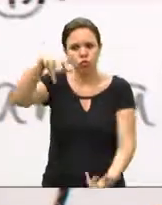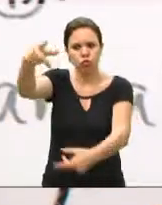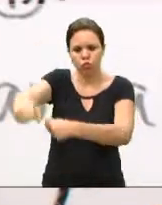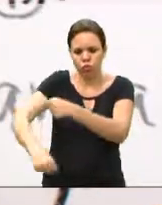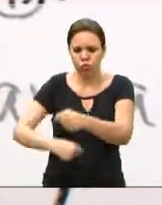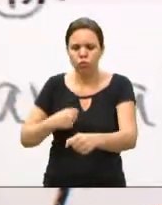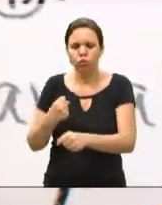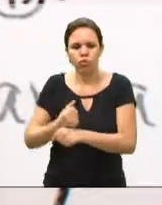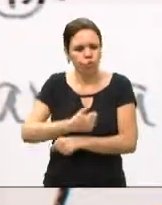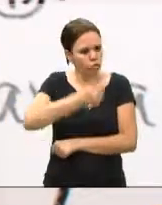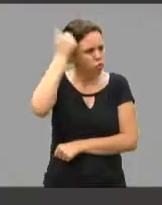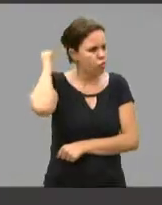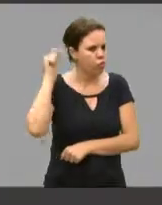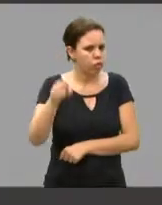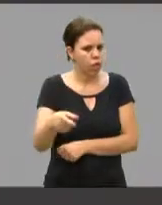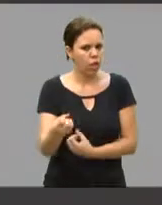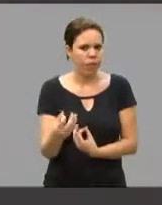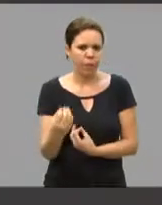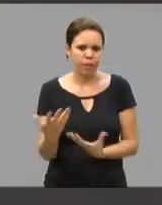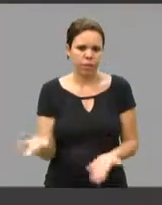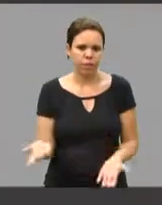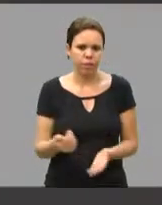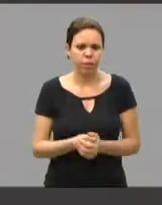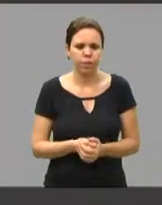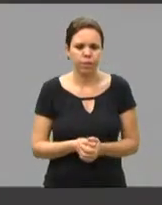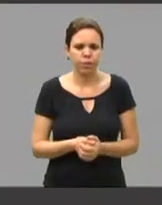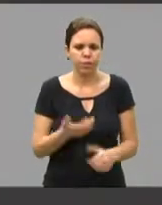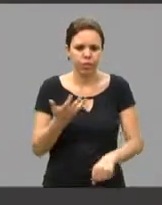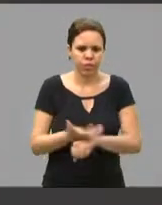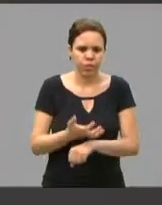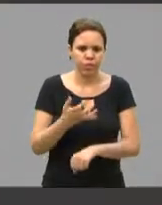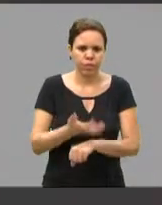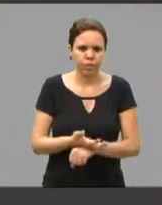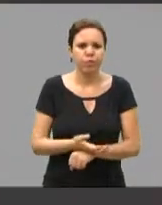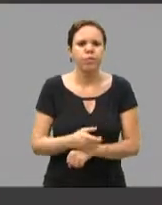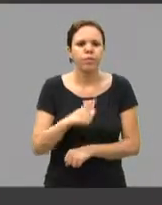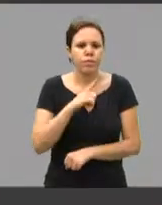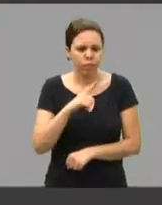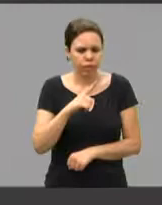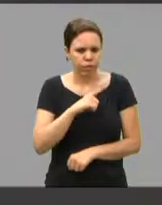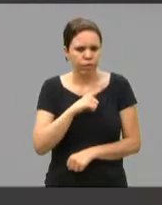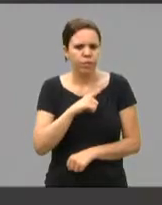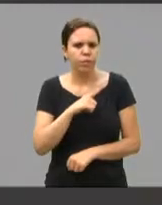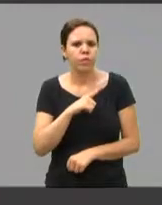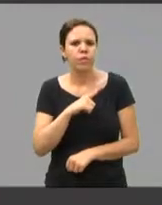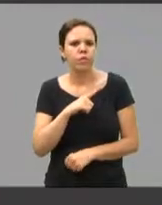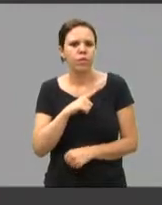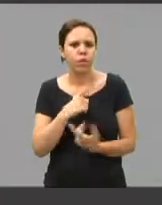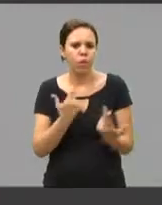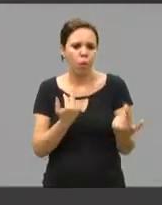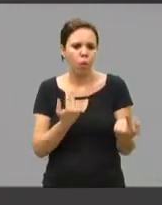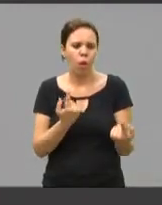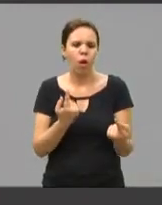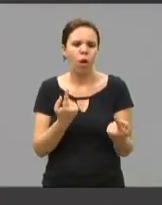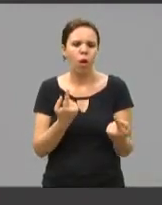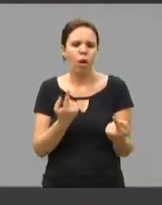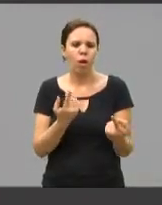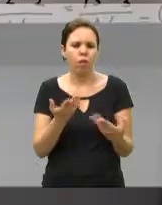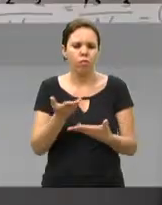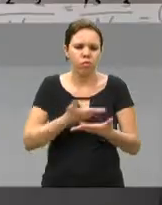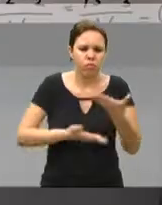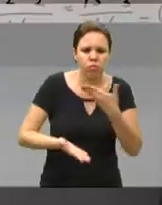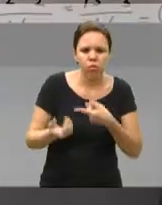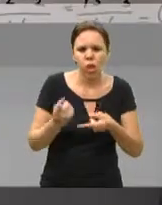ano e o vestibular vai pegar aquela informação. E acaba uma disciplina até tendo uma conversa com as outras ali, o aluno pode nem perceber isso,